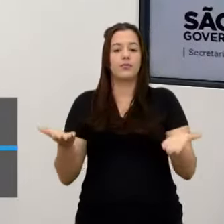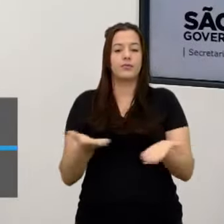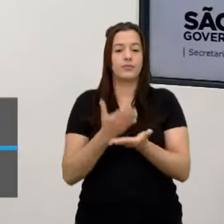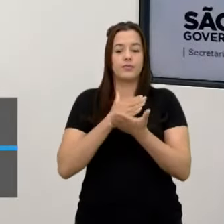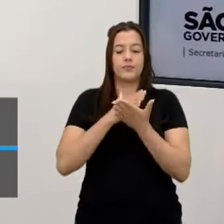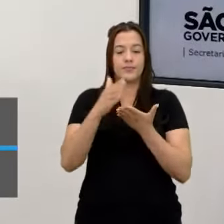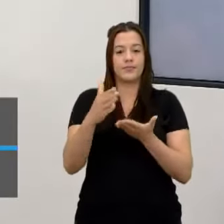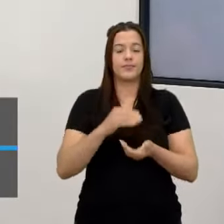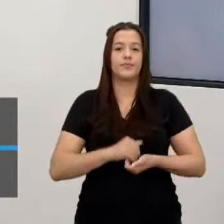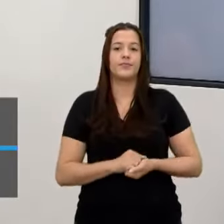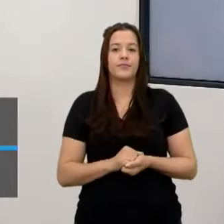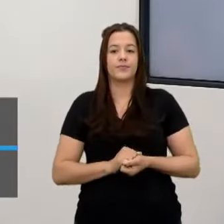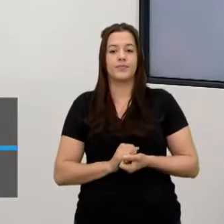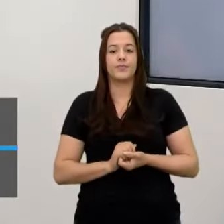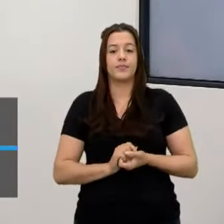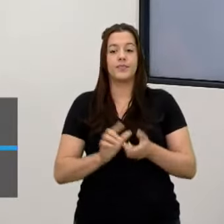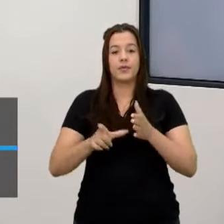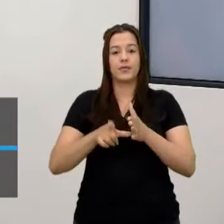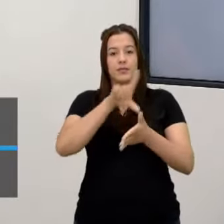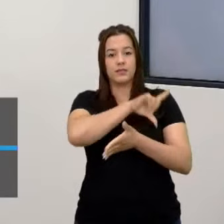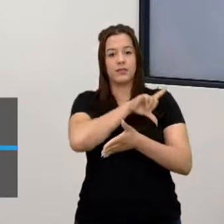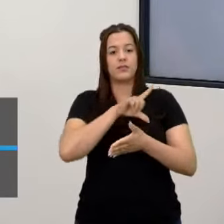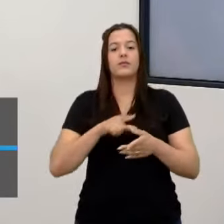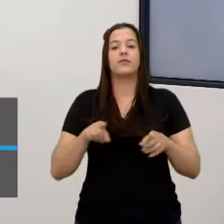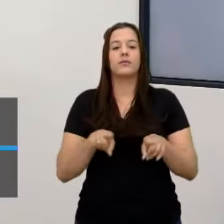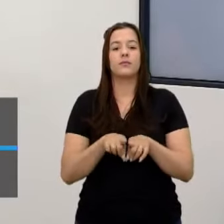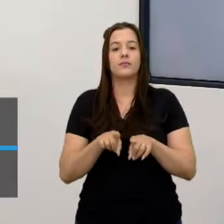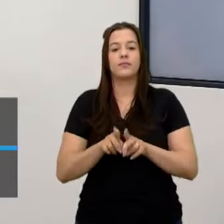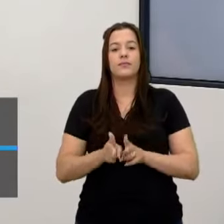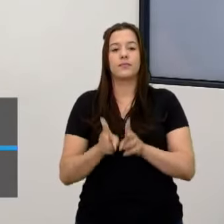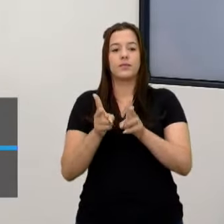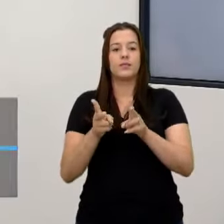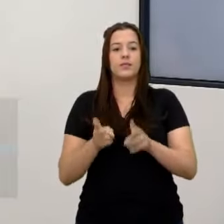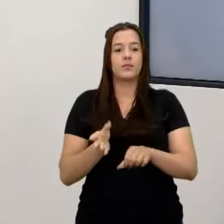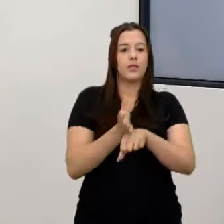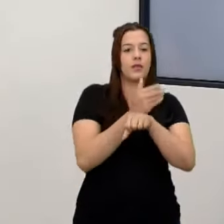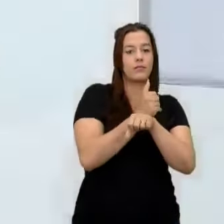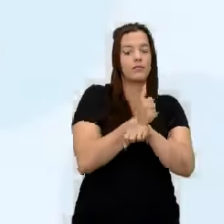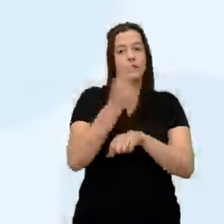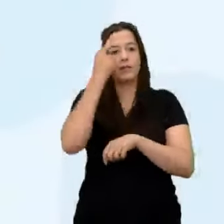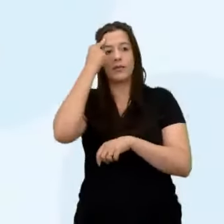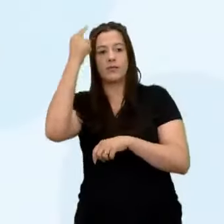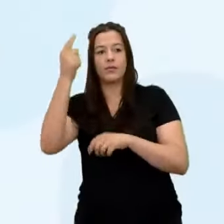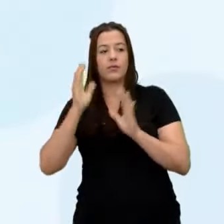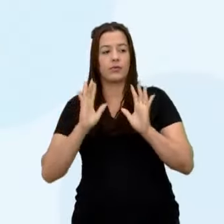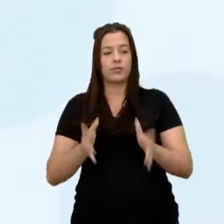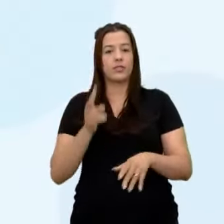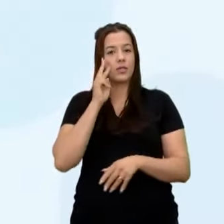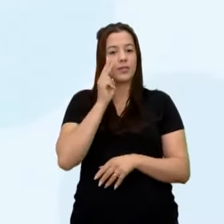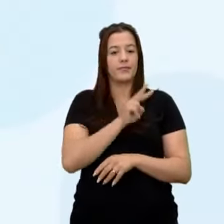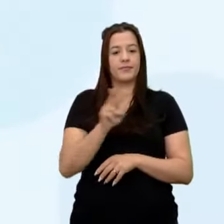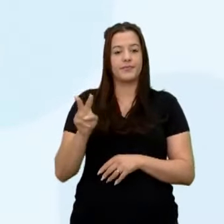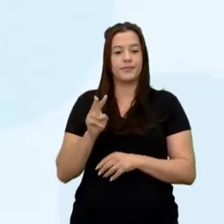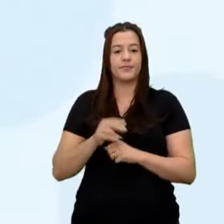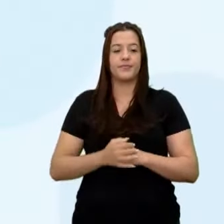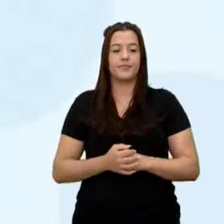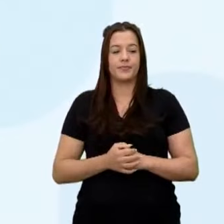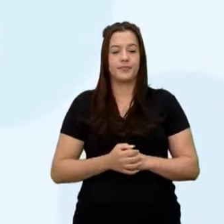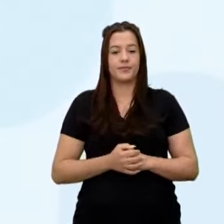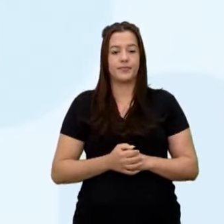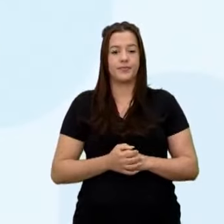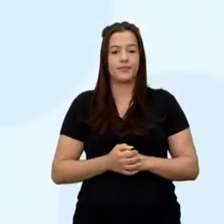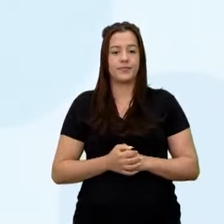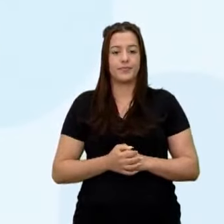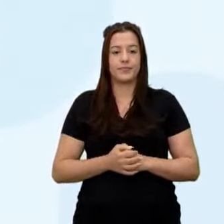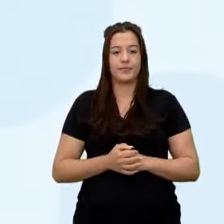eles. Antes de ir para frente, a gente sempre volta um pouquinho para poder lembrar o que nós vimos. Ed, help me, please. Sure. Last class,